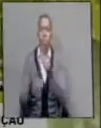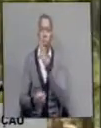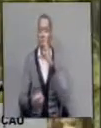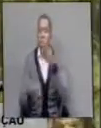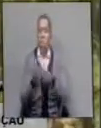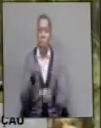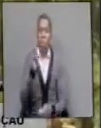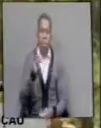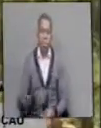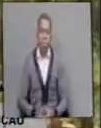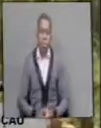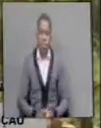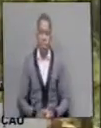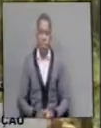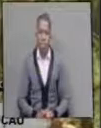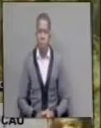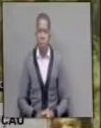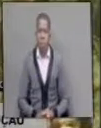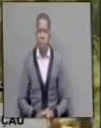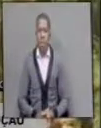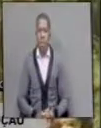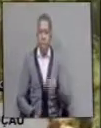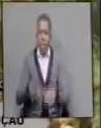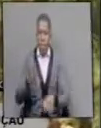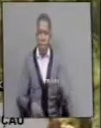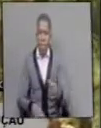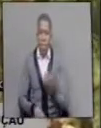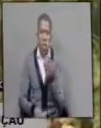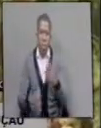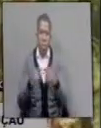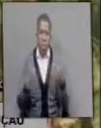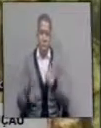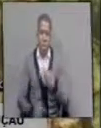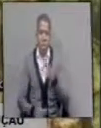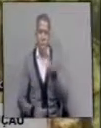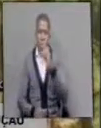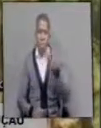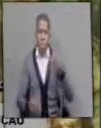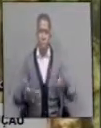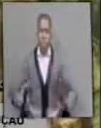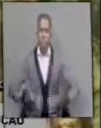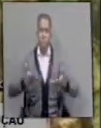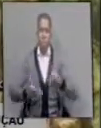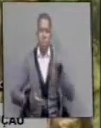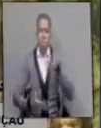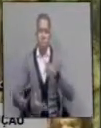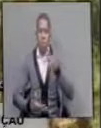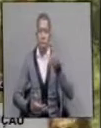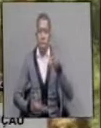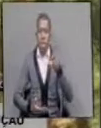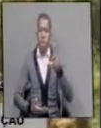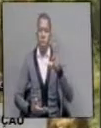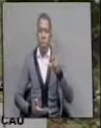cada mês e dá 400 quilos 500 kilo presentes que às vezes parece que em saco 20 sacos